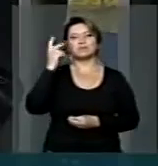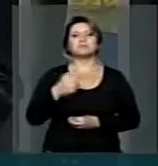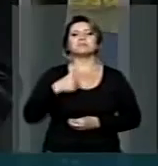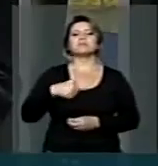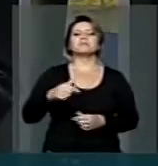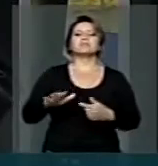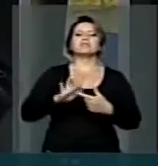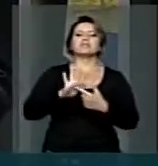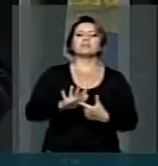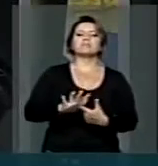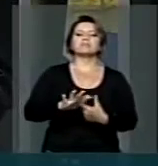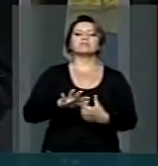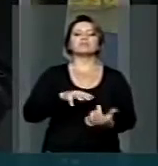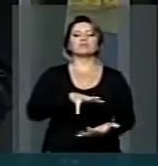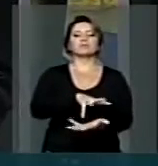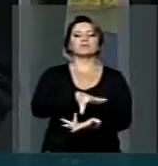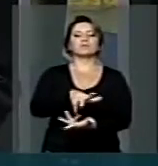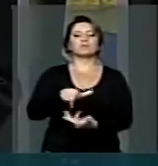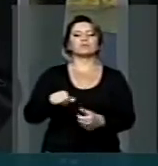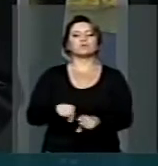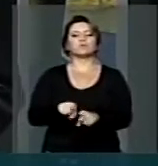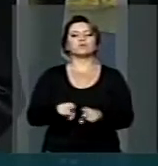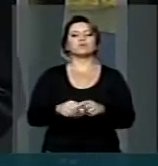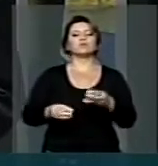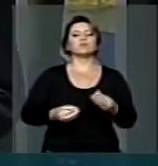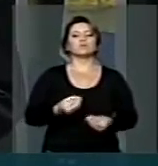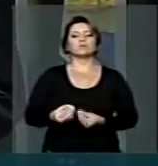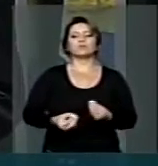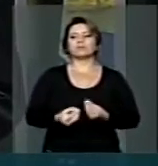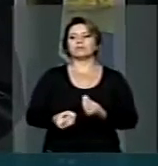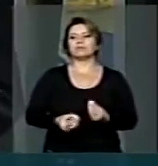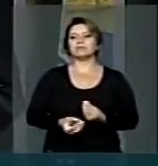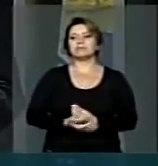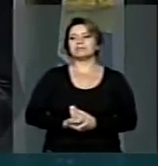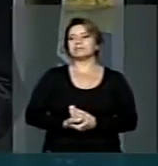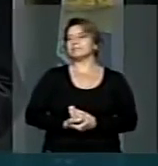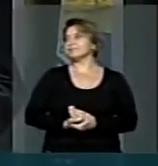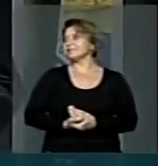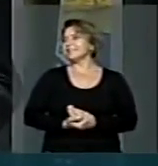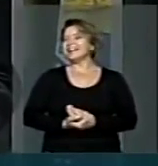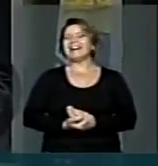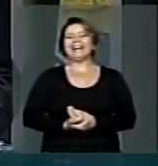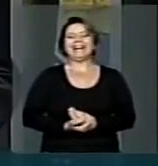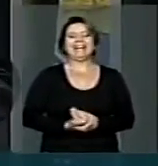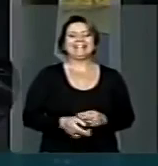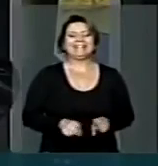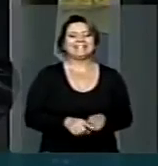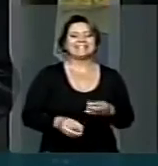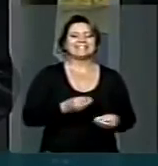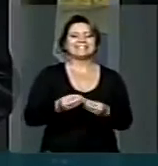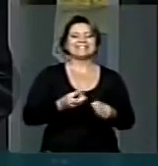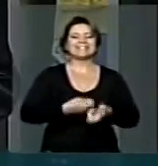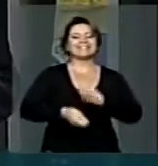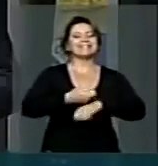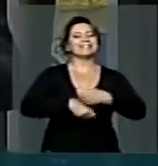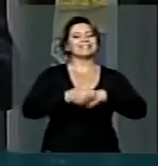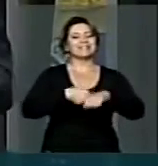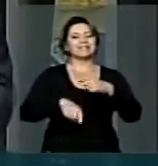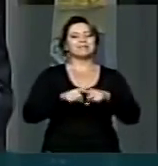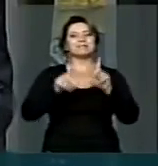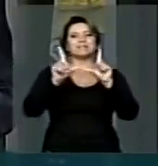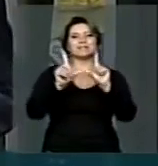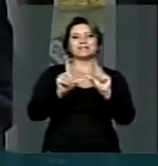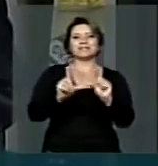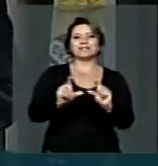Nós praticamente universalizamos a educação fundamental, criamos sistemas de avaliação e de financiamento, reduzimos